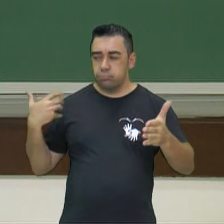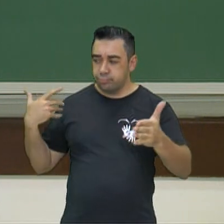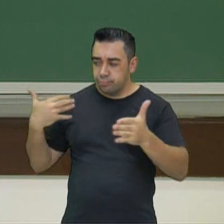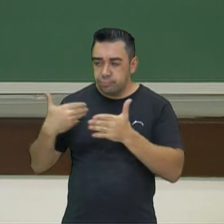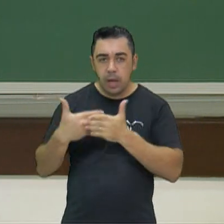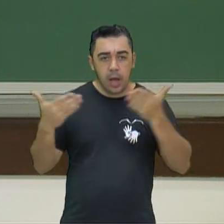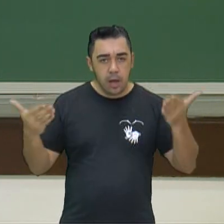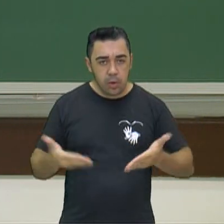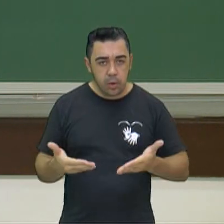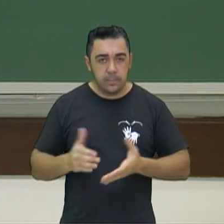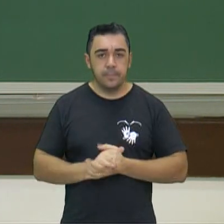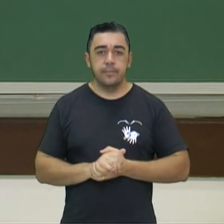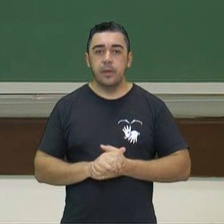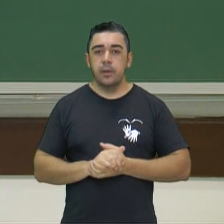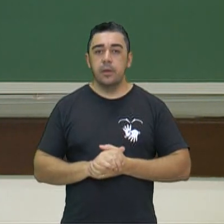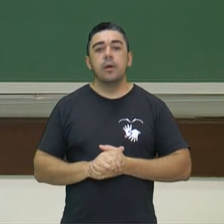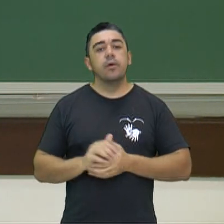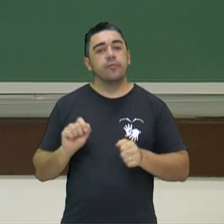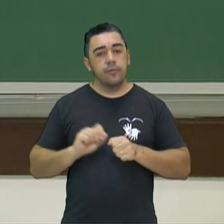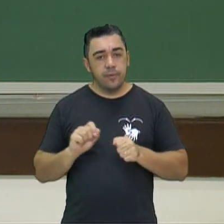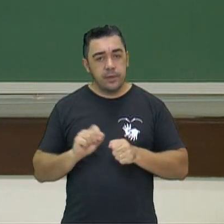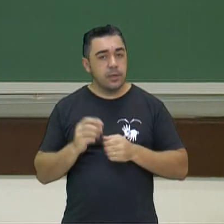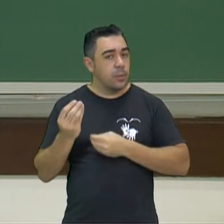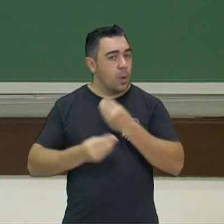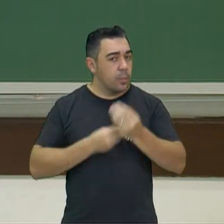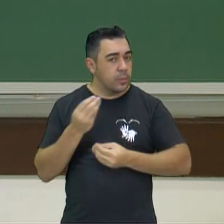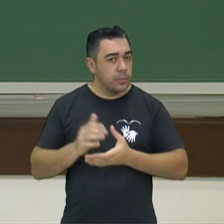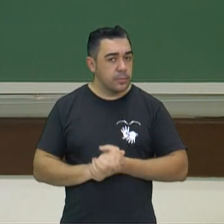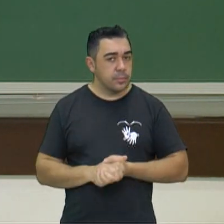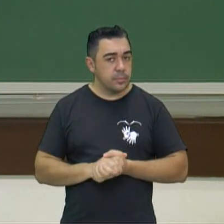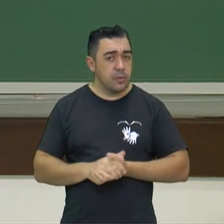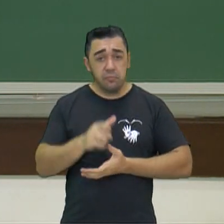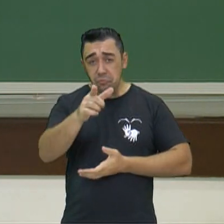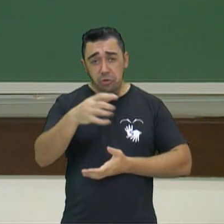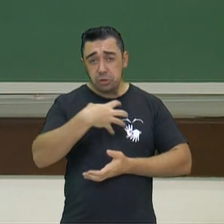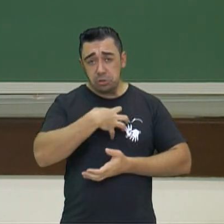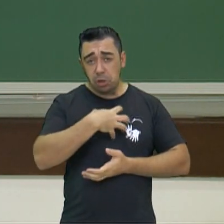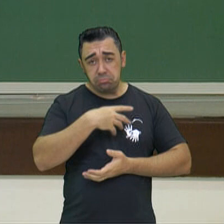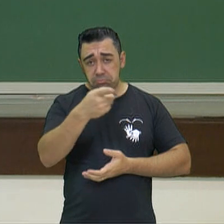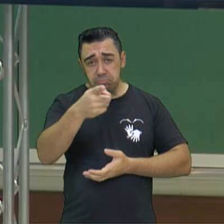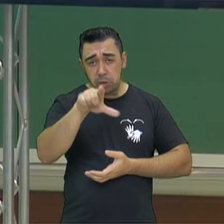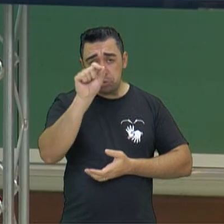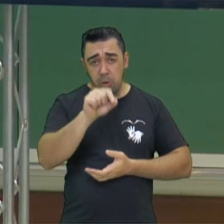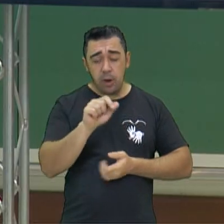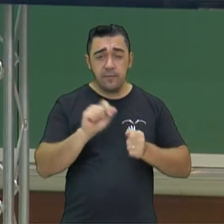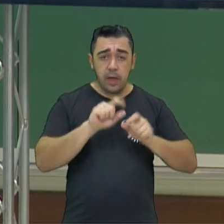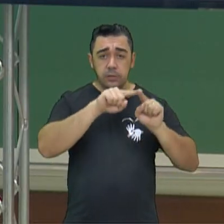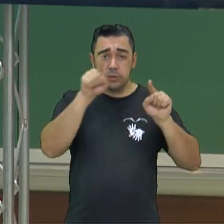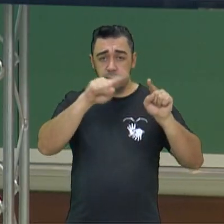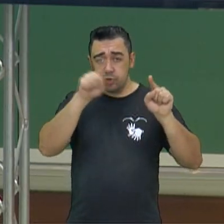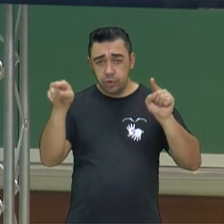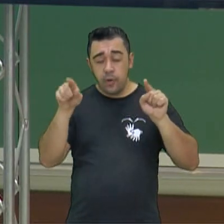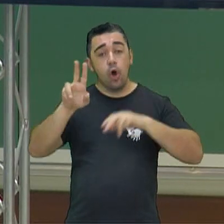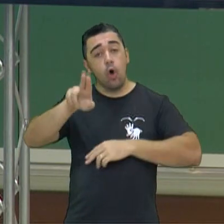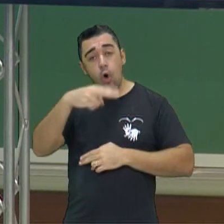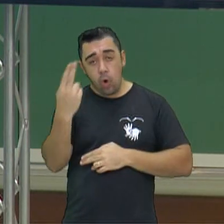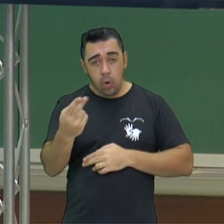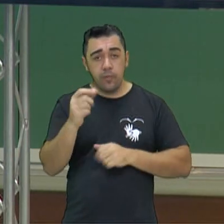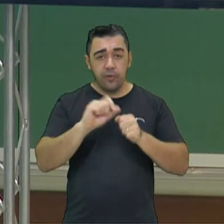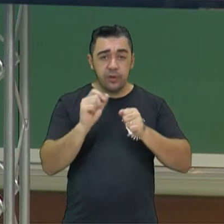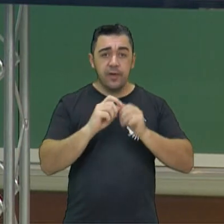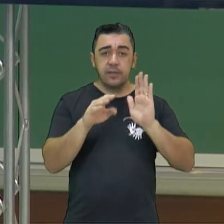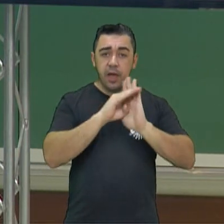até agora. Eu vou resolver de que forma? Você que sabe, ou você faz a propriedade distributiva, ou, como